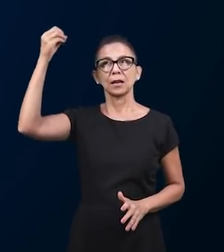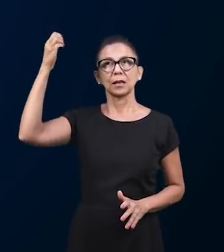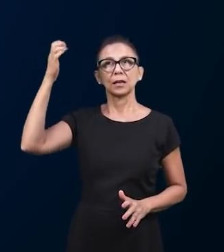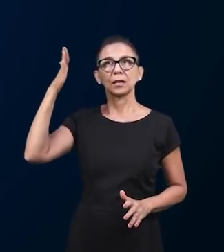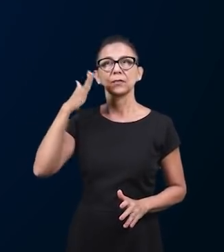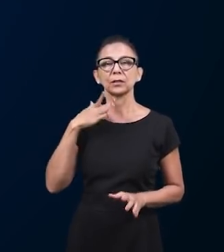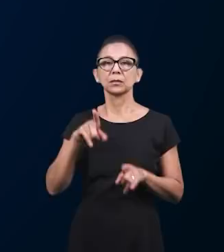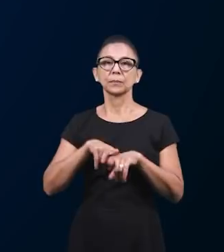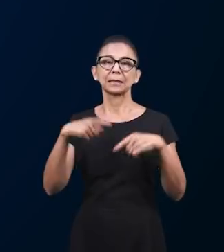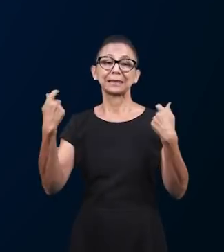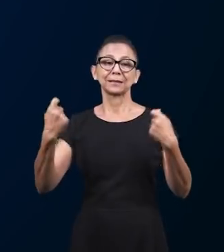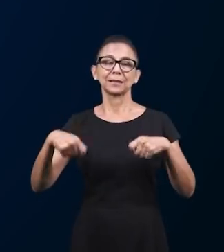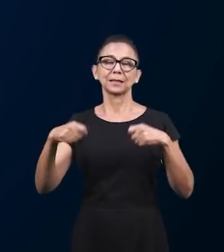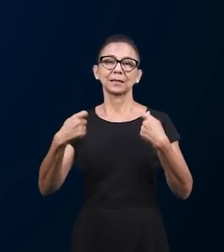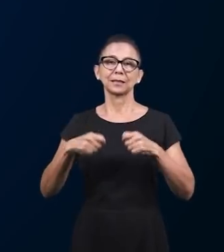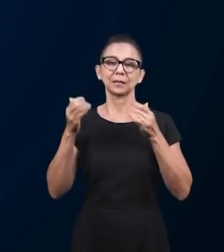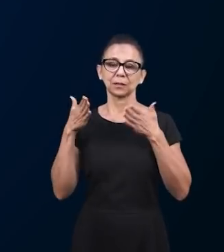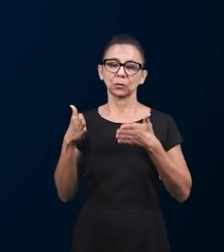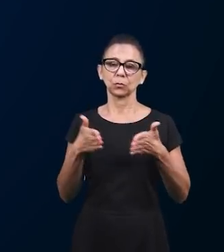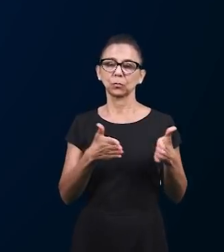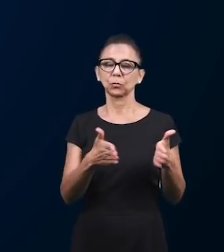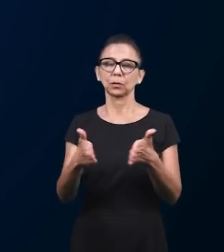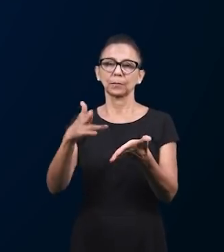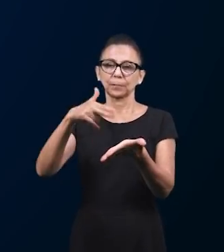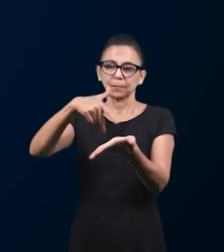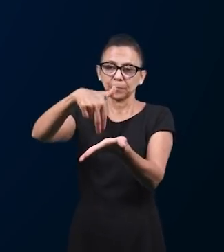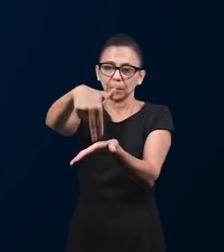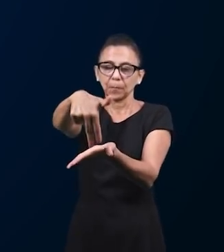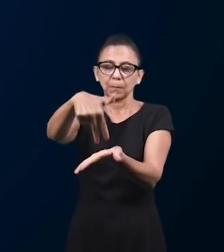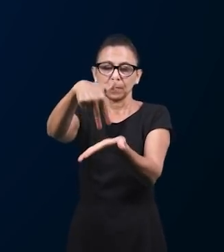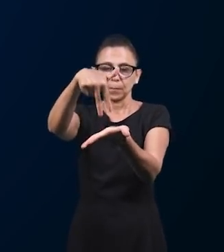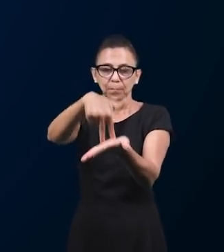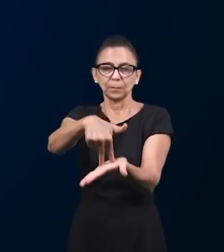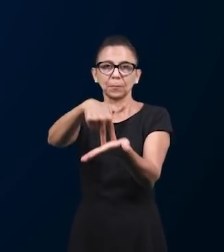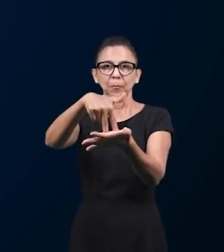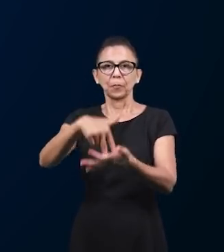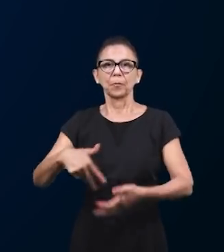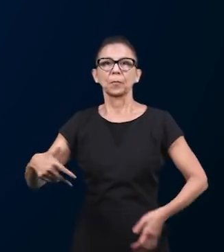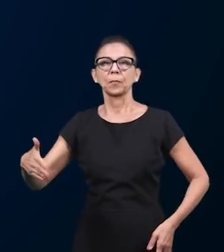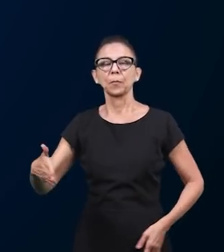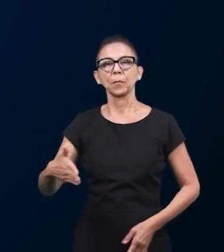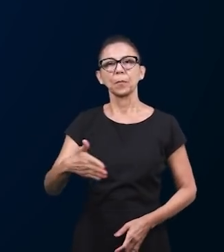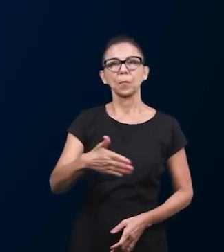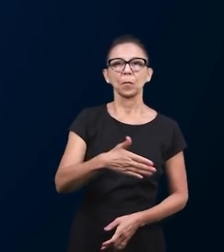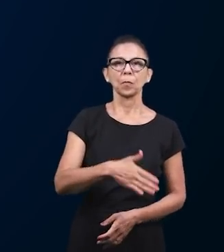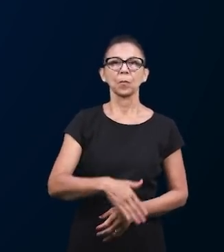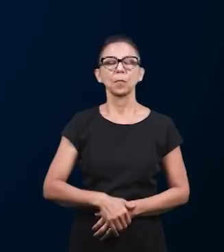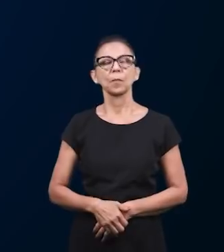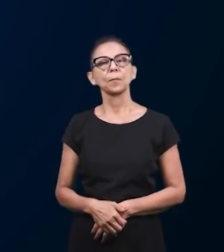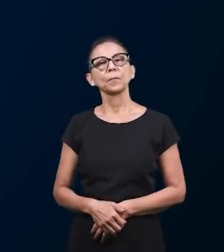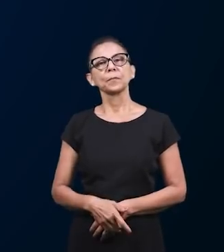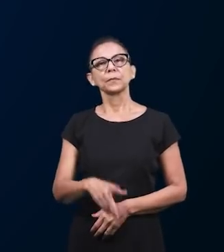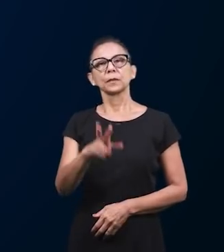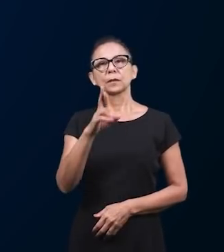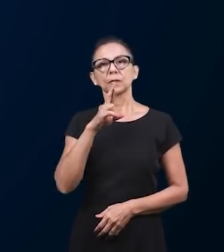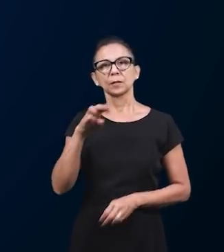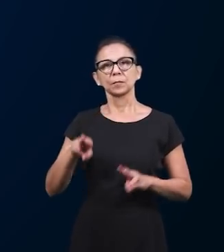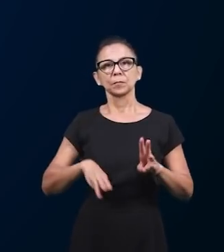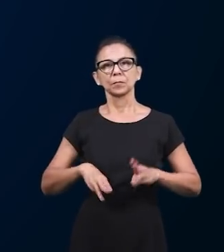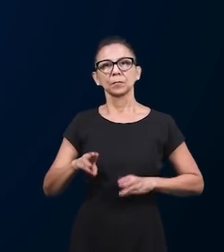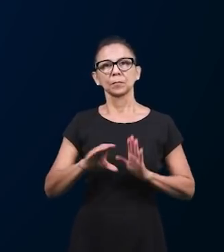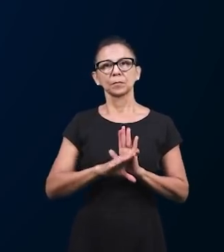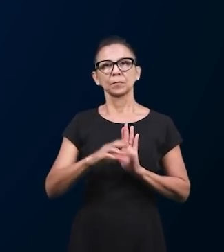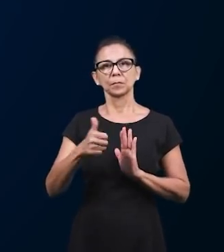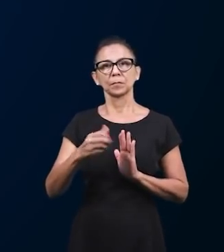revelação e a necessidade de andar no caminho. 3. Santificação. Nós encontramos a resposta em Marcos